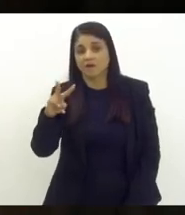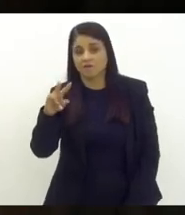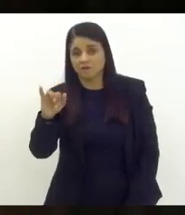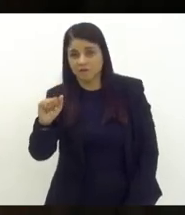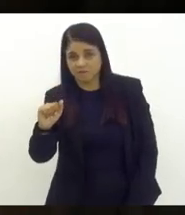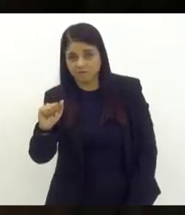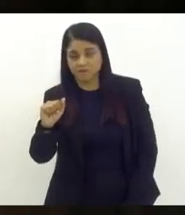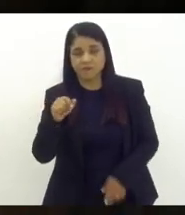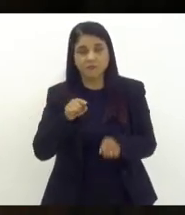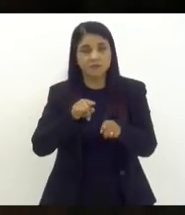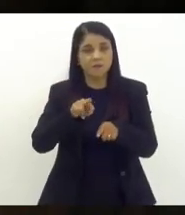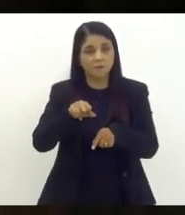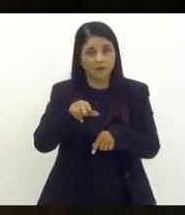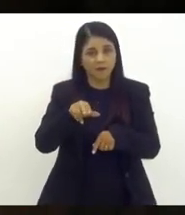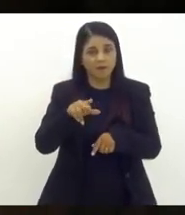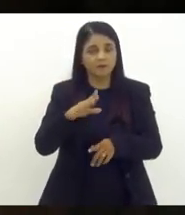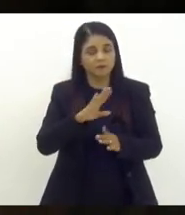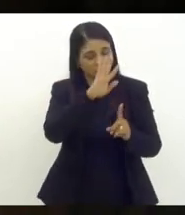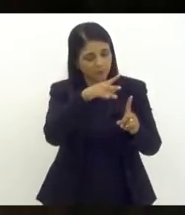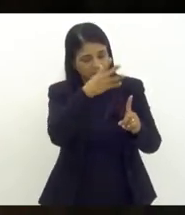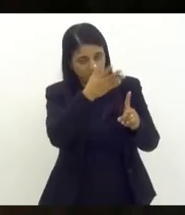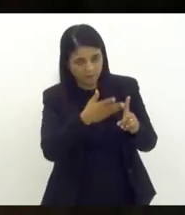homenageada Carlos